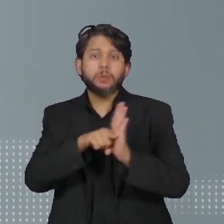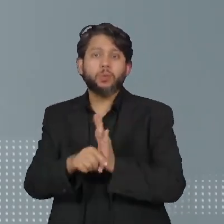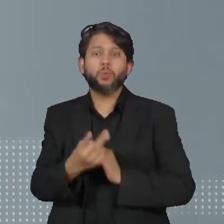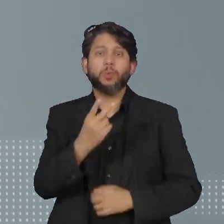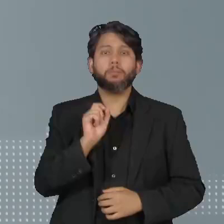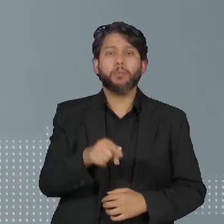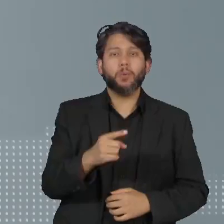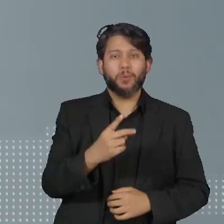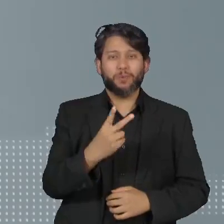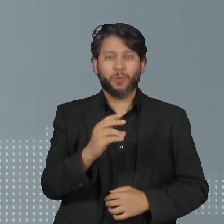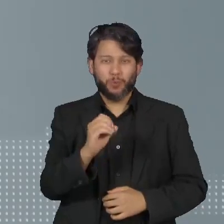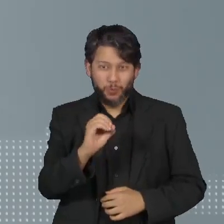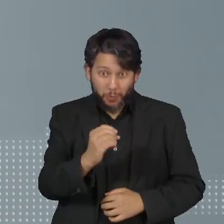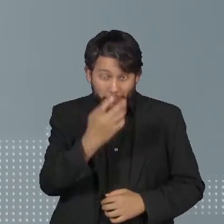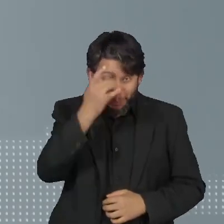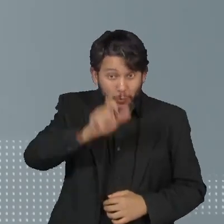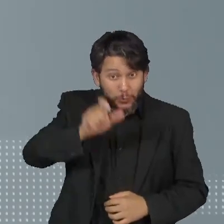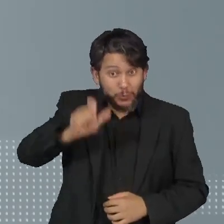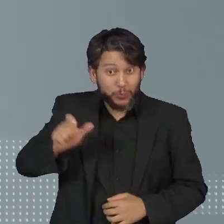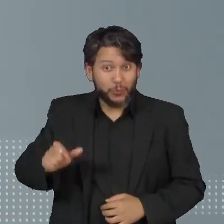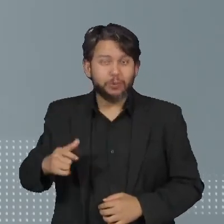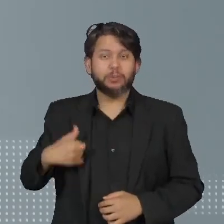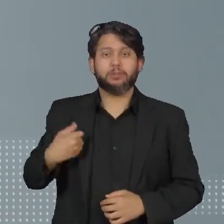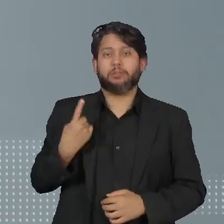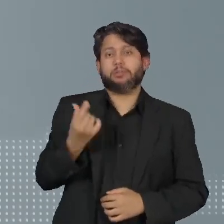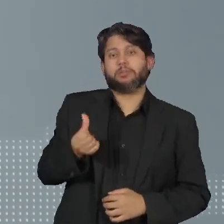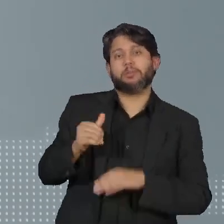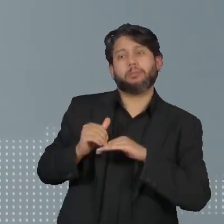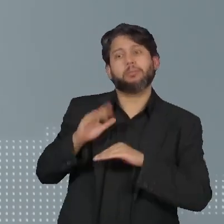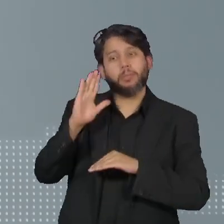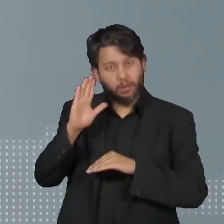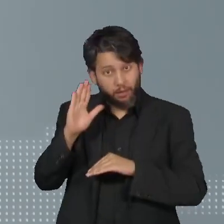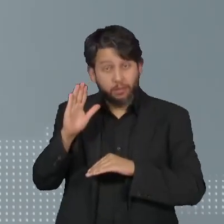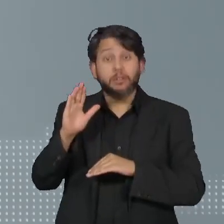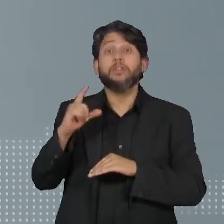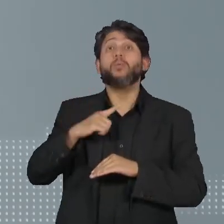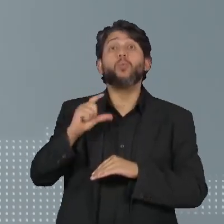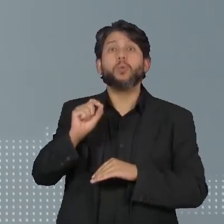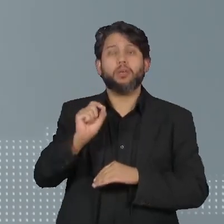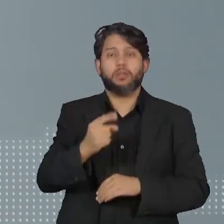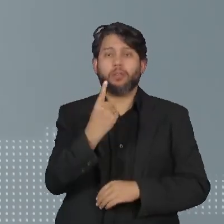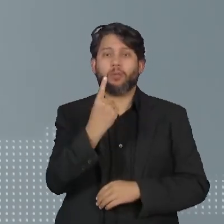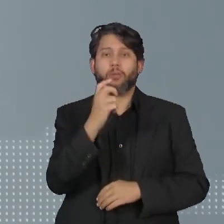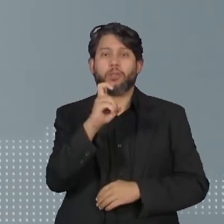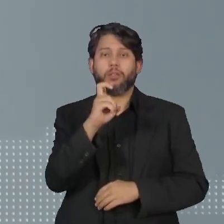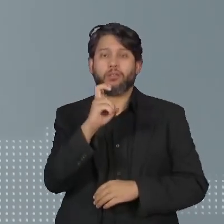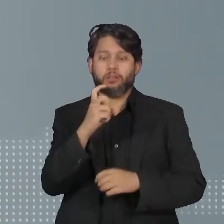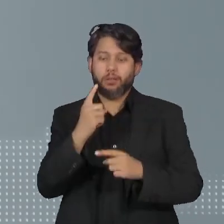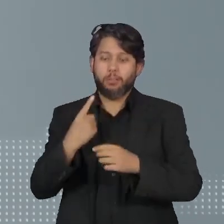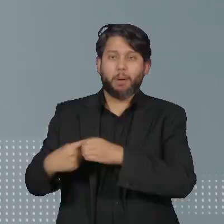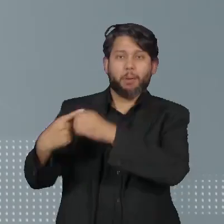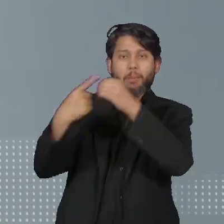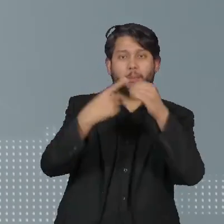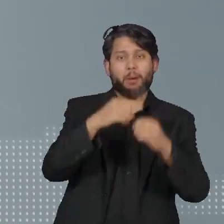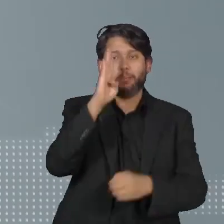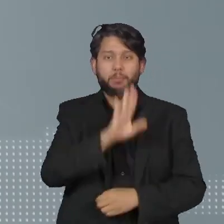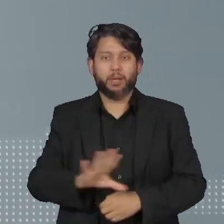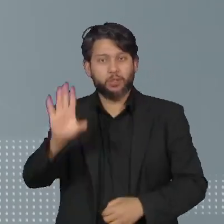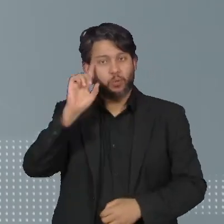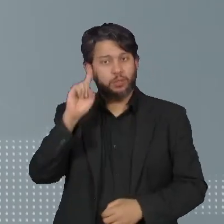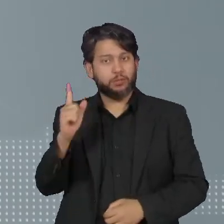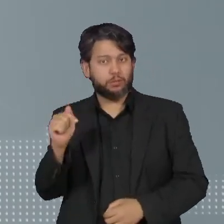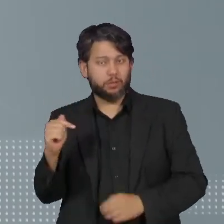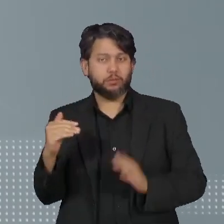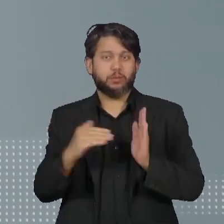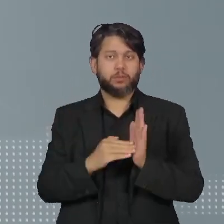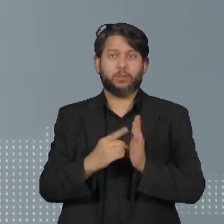20.21 pessoas de idades a partir de 16 anos distribuídas em 115 municípios do Brasil nos dias 17